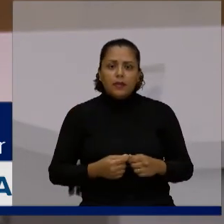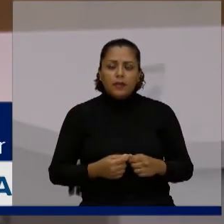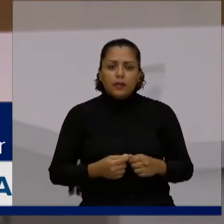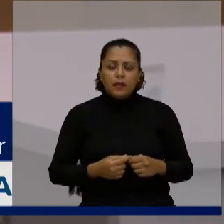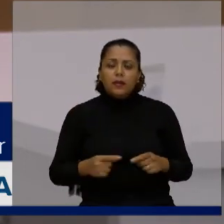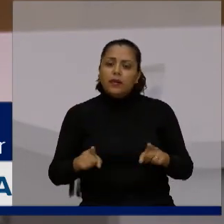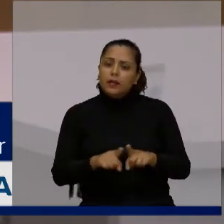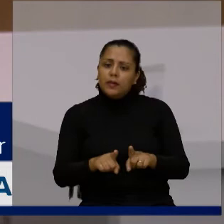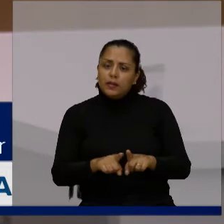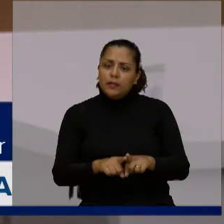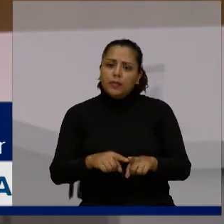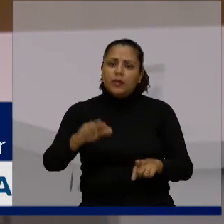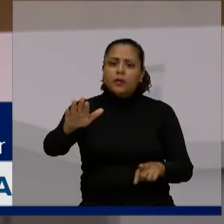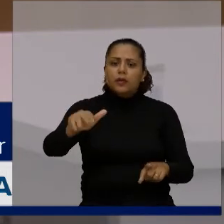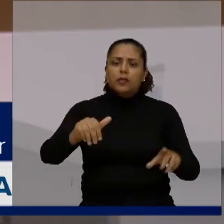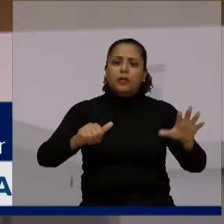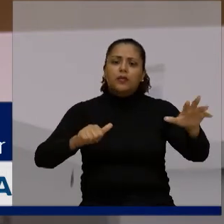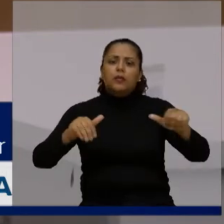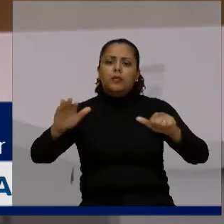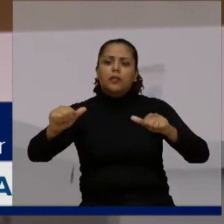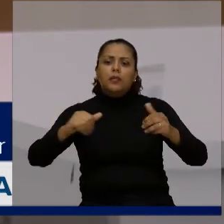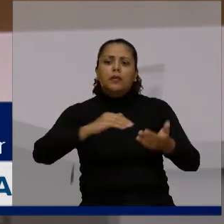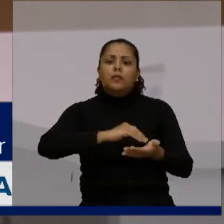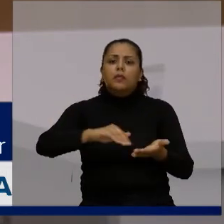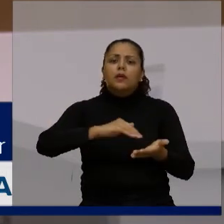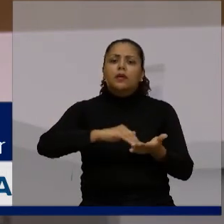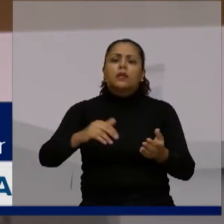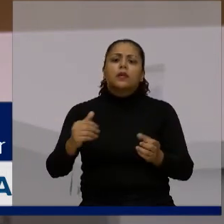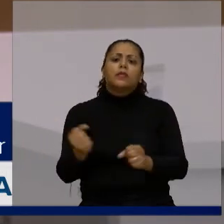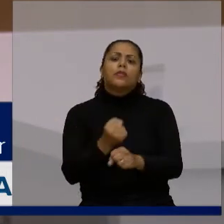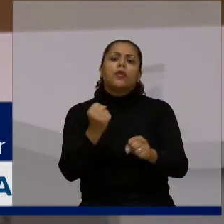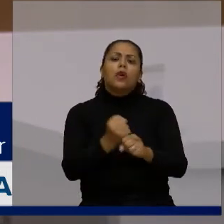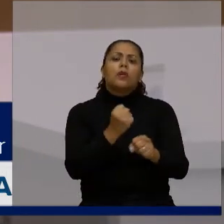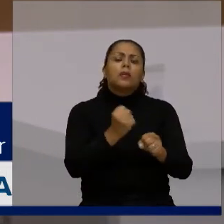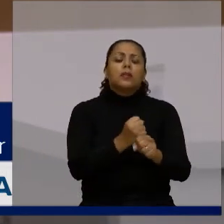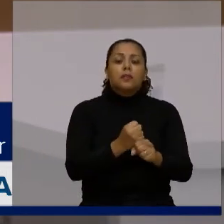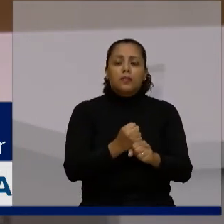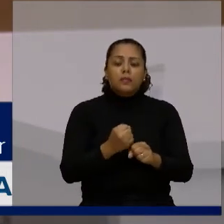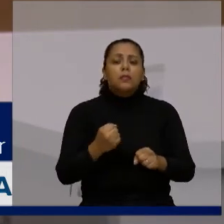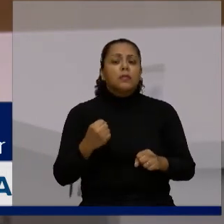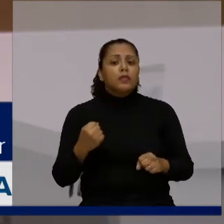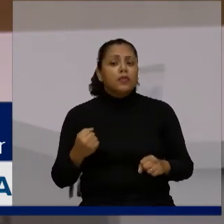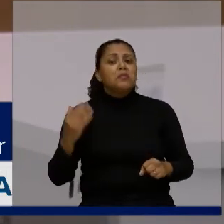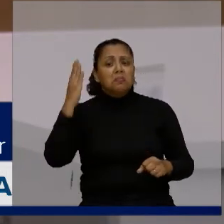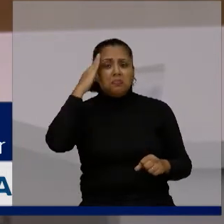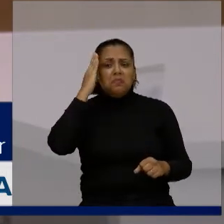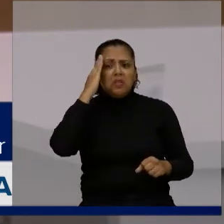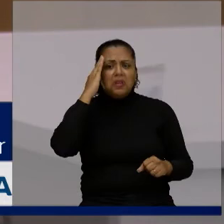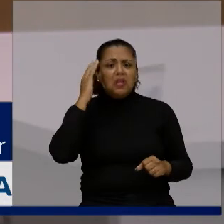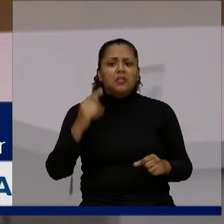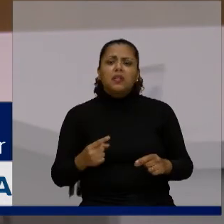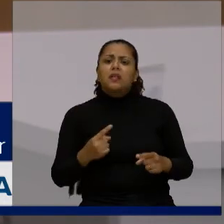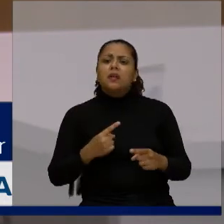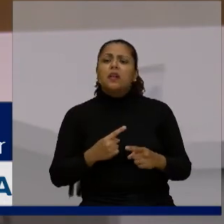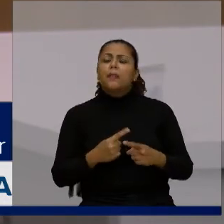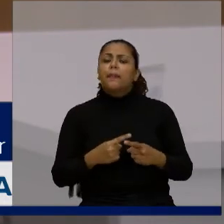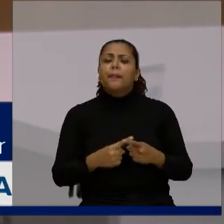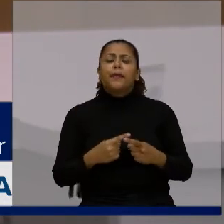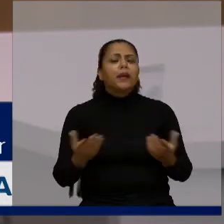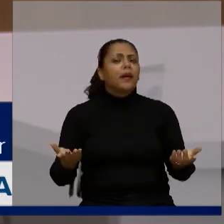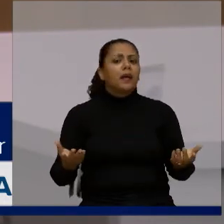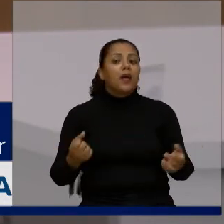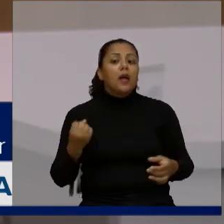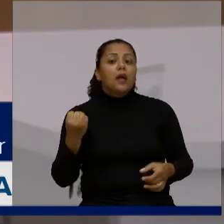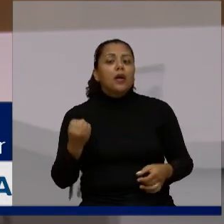também a convocação do secretário de obras para que a gente o escute, para que a gente possa entender a partir dele quais são os